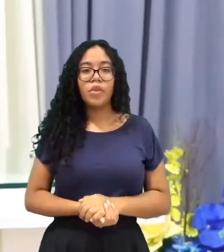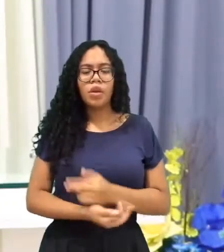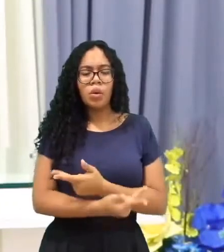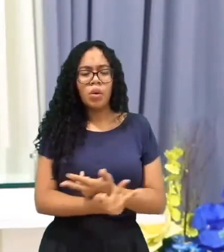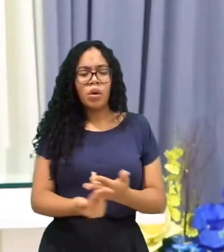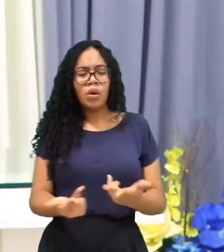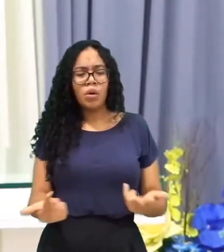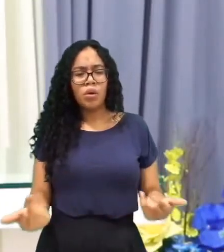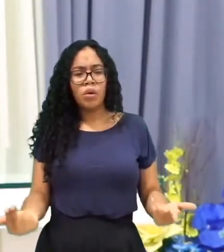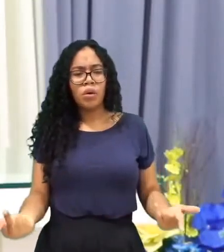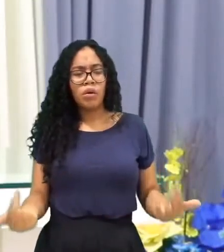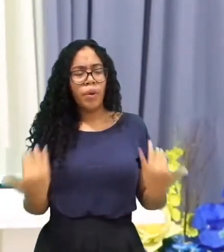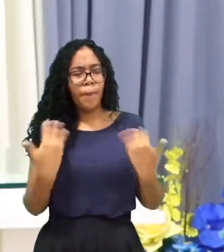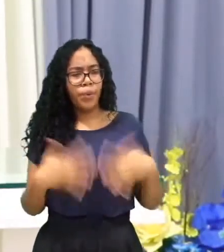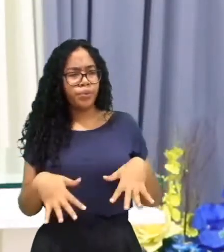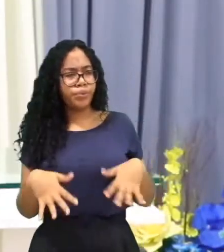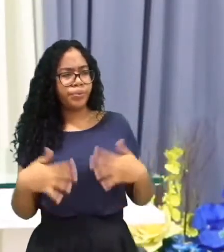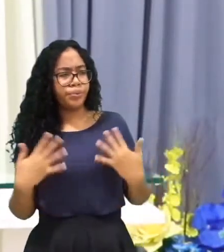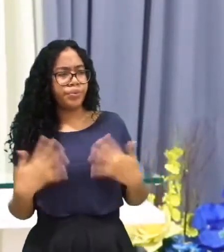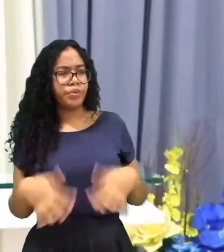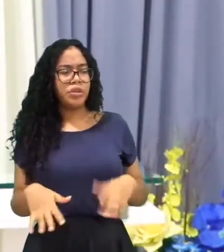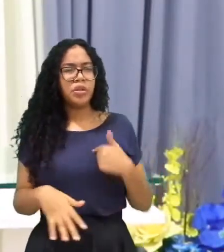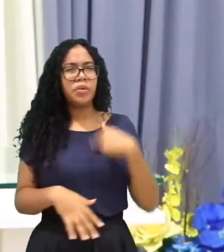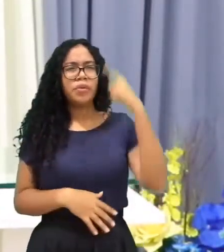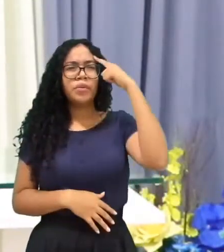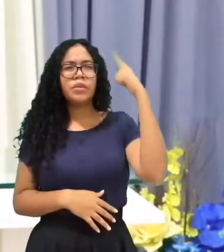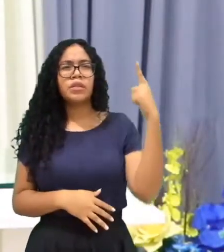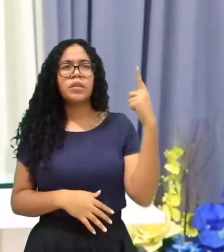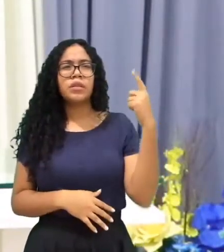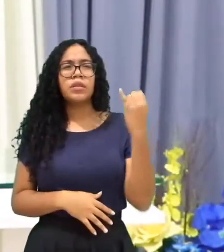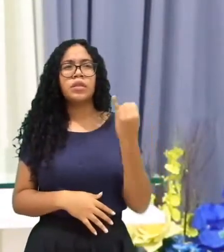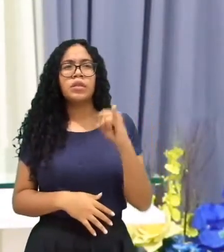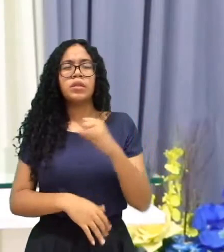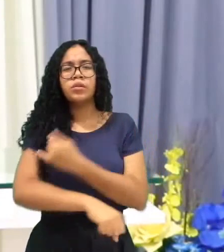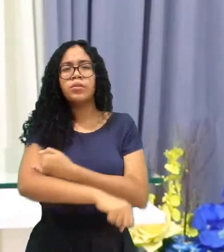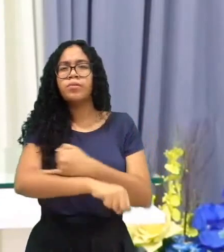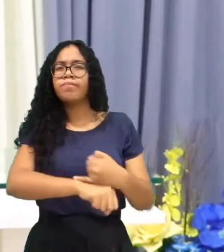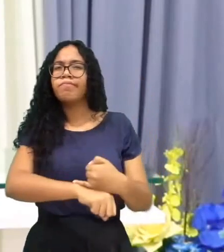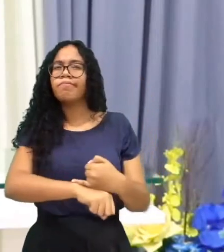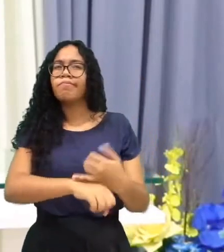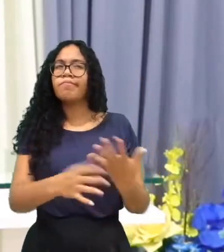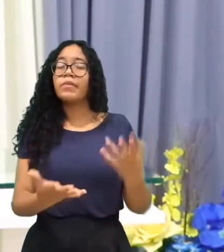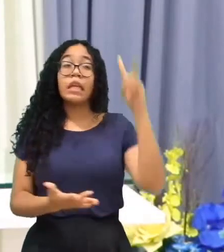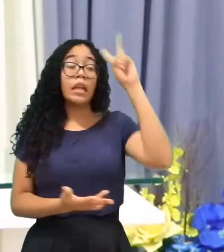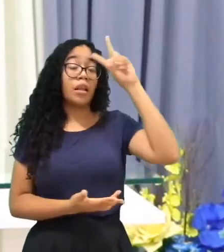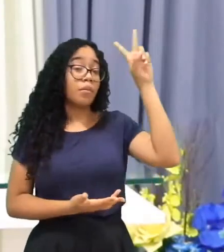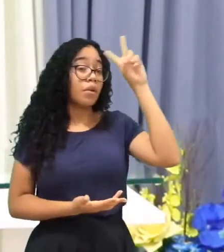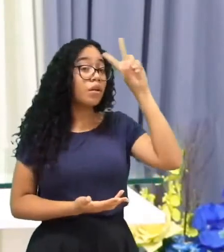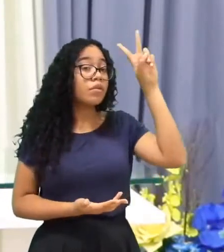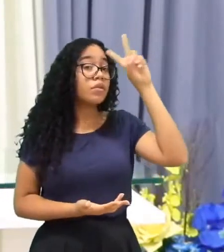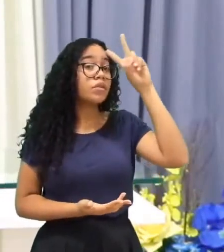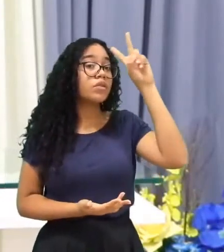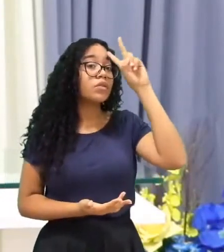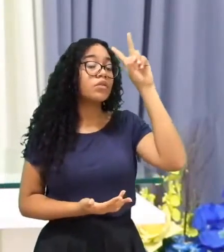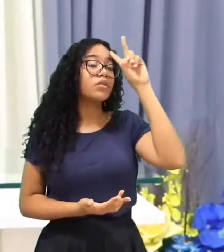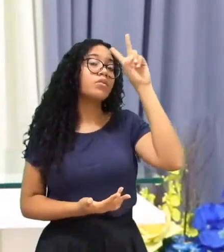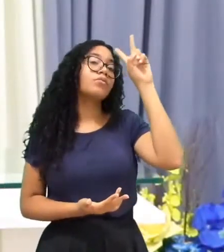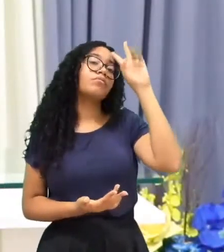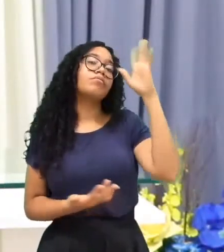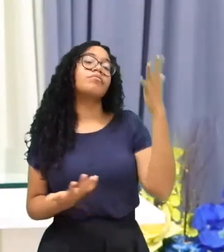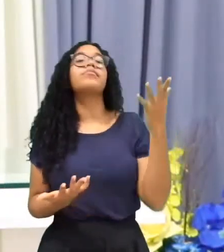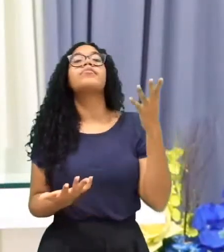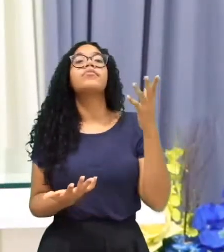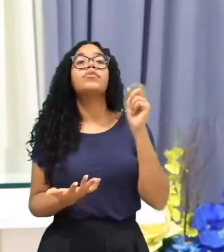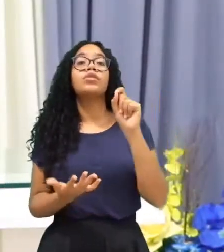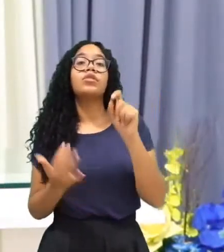espantosa. E eu fico pensando, será que Jacó, ele estava lembrando direitinho? Ou